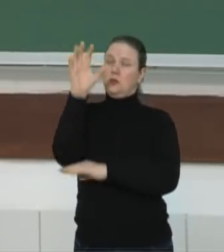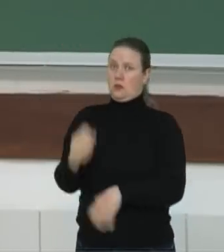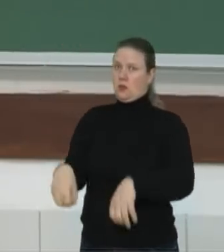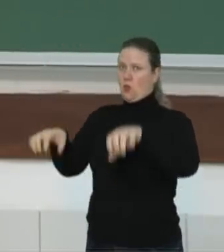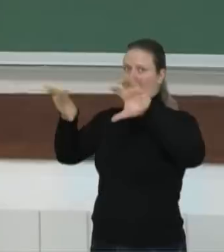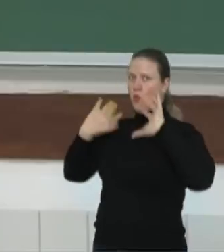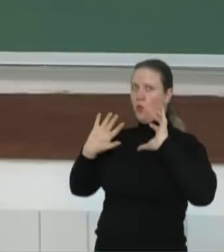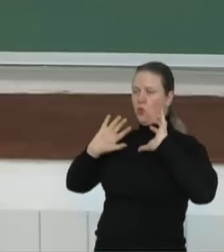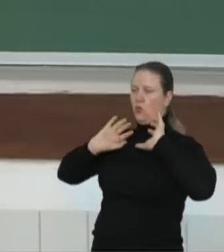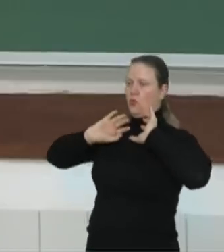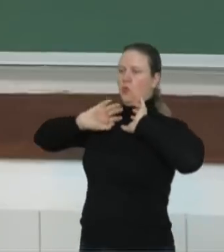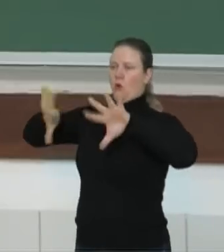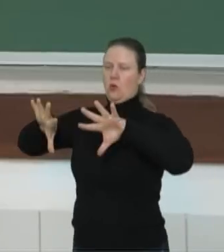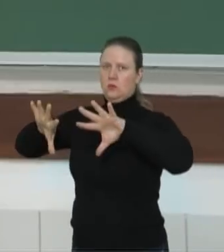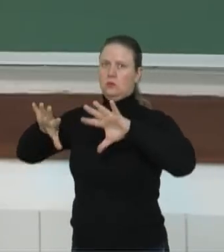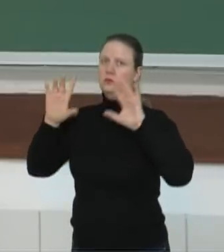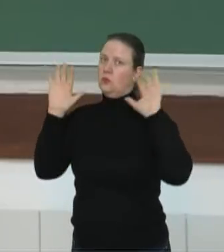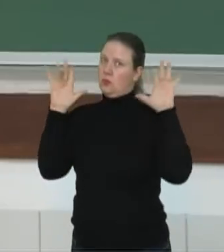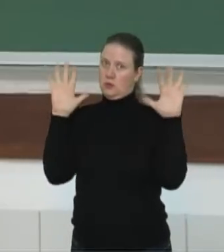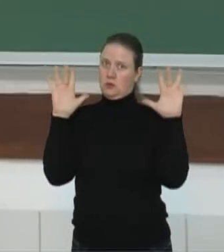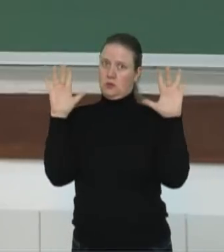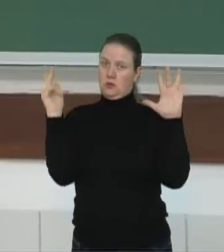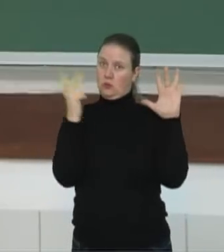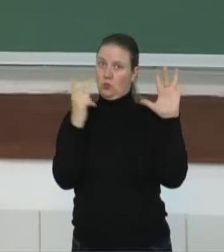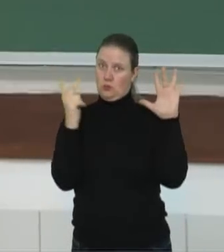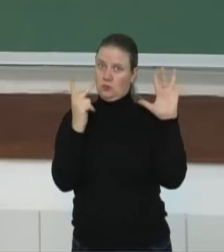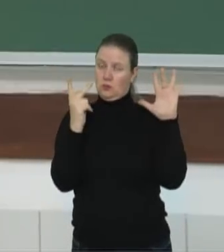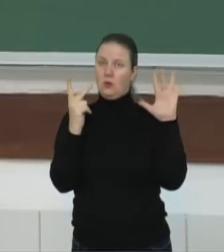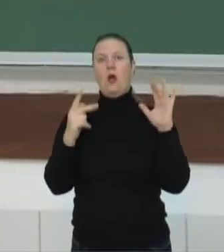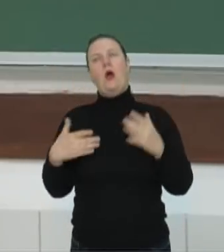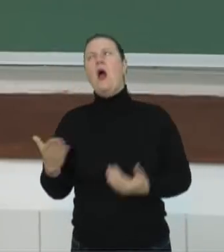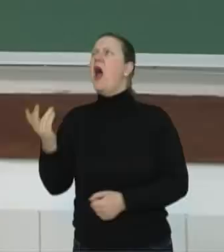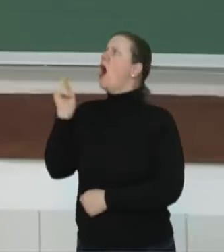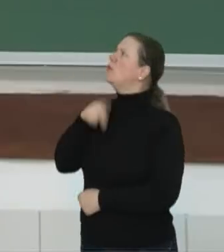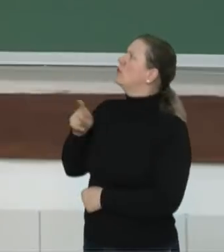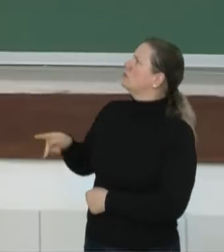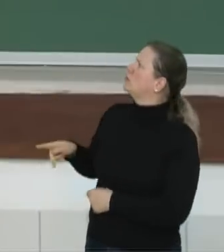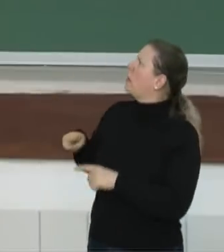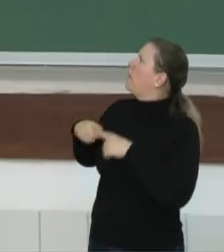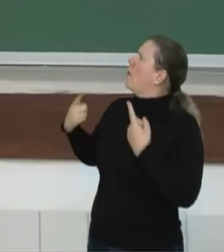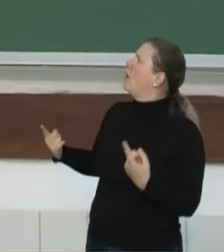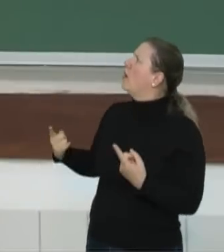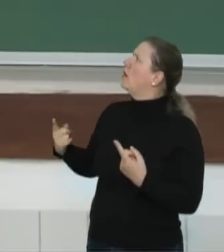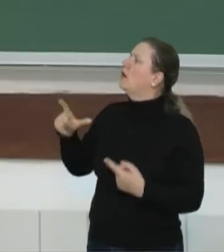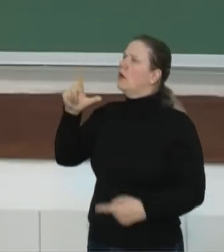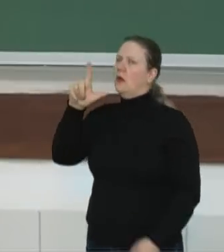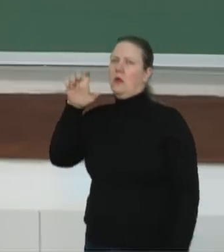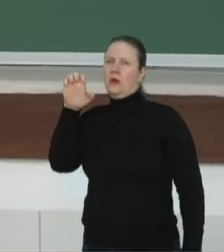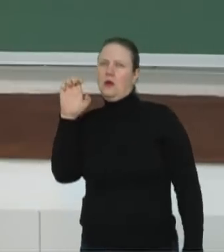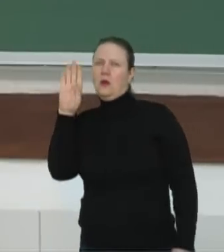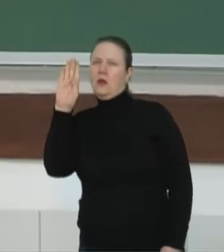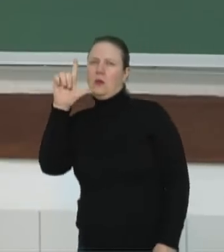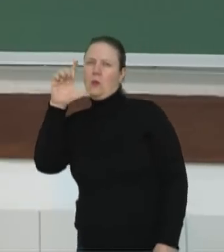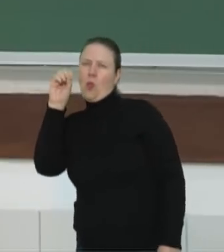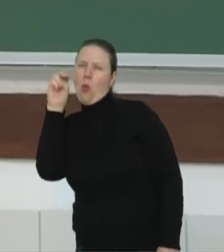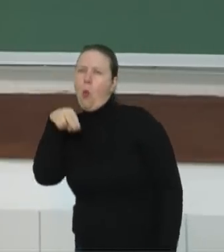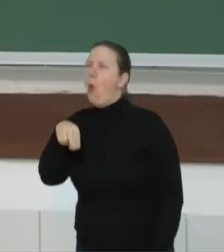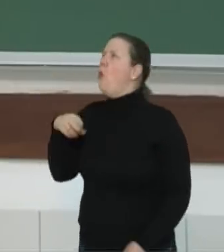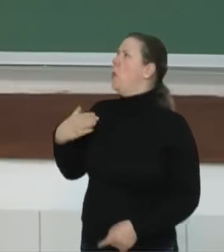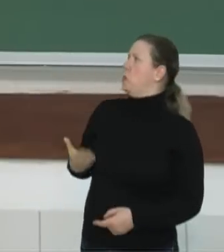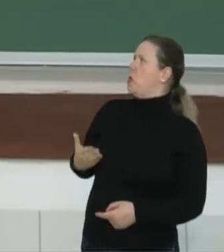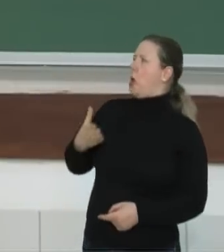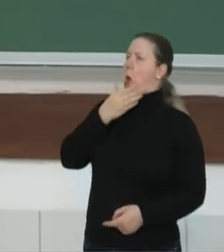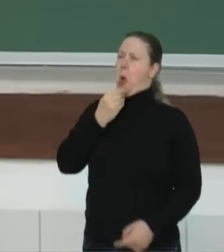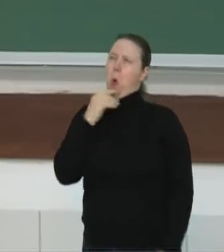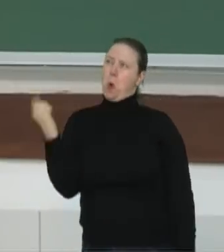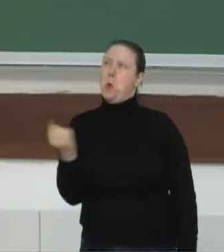usando as duas mãos. Talvez você diga aí, ah, professor, mas o LeBron James, o Antetokounmpo,